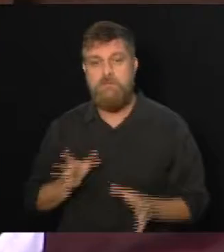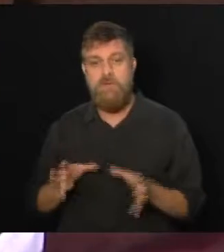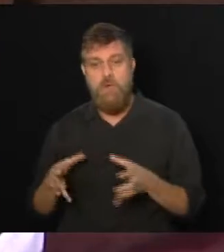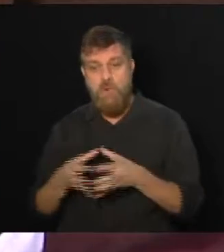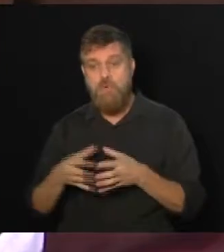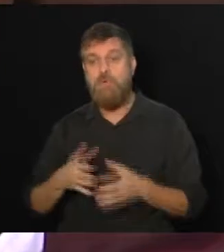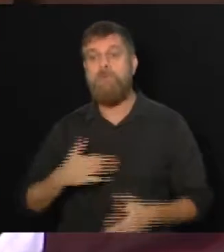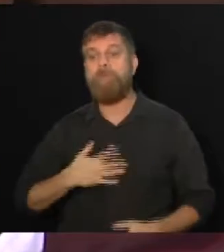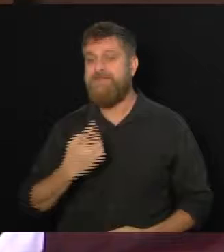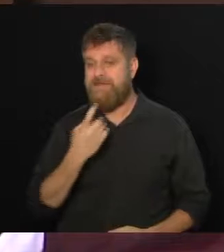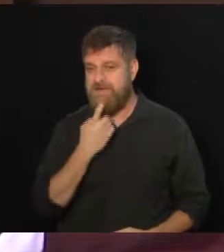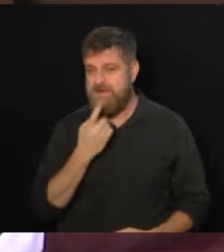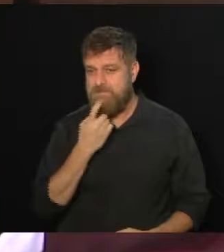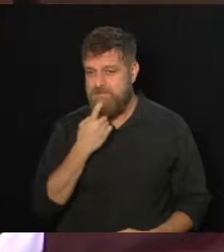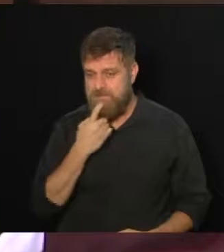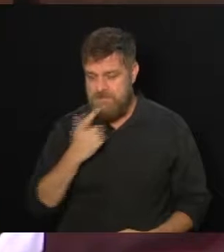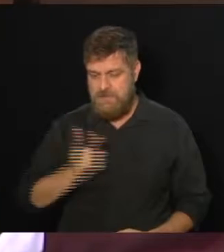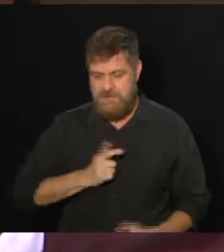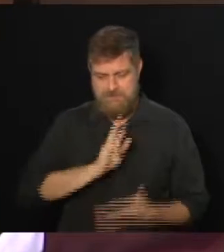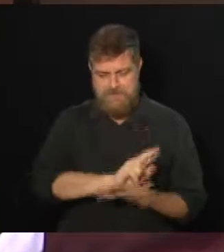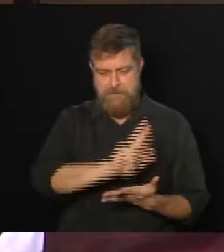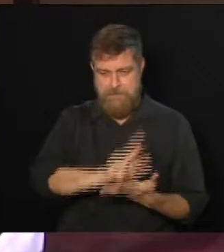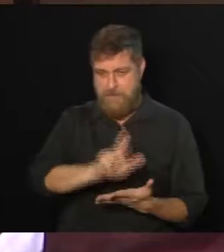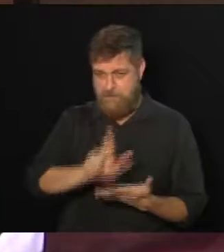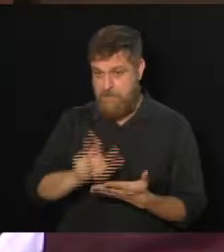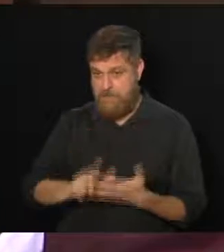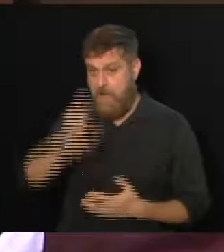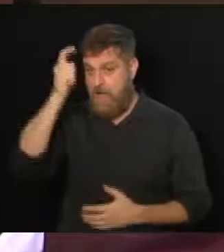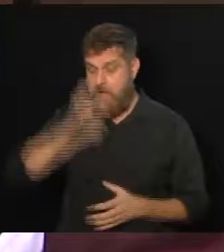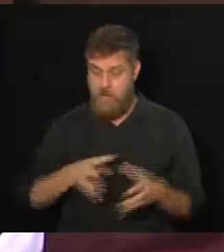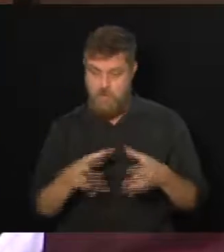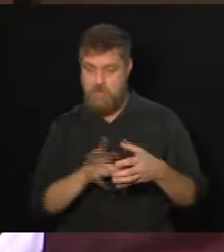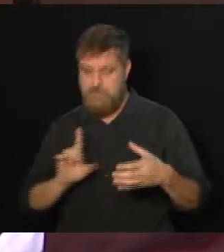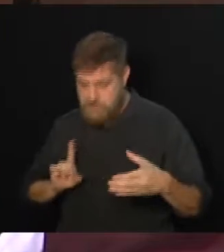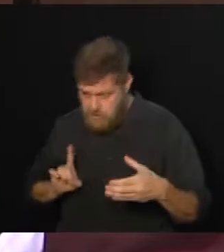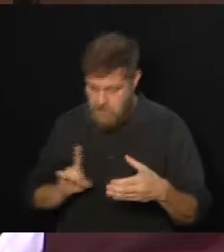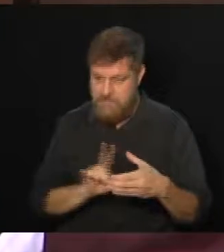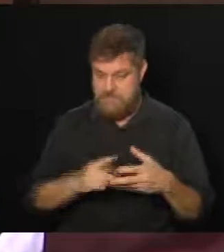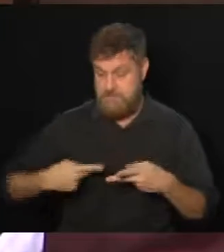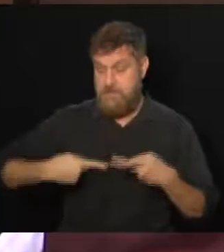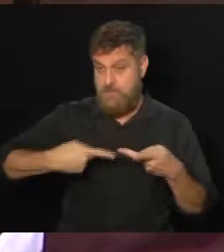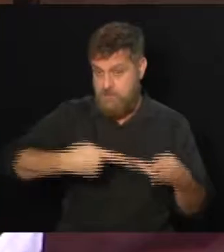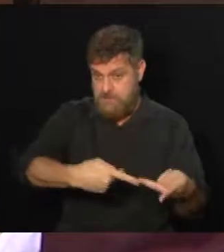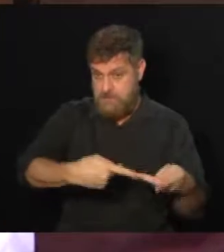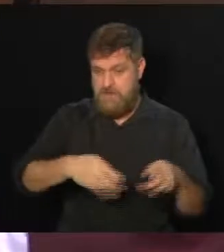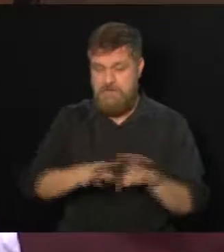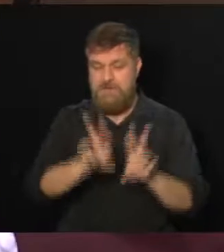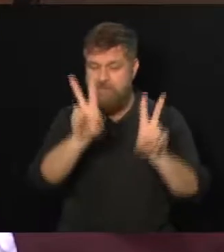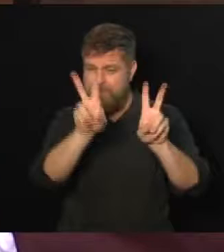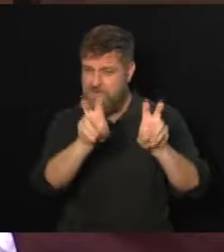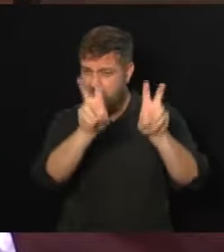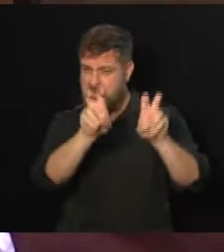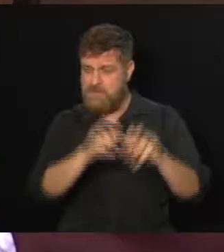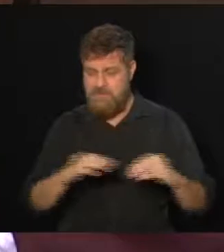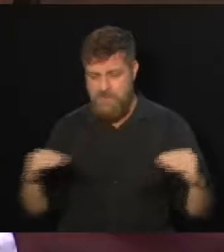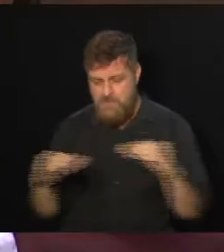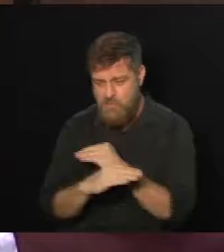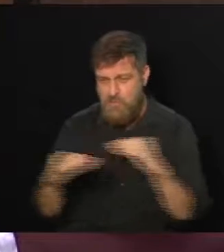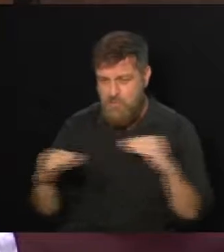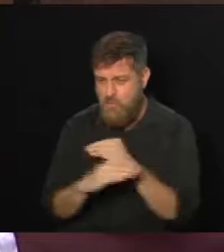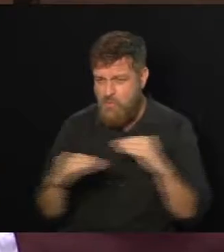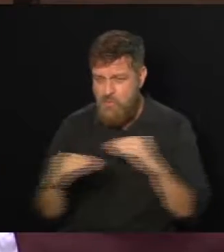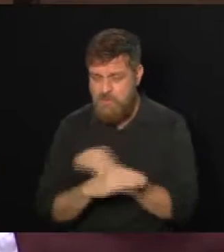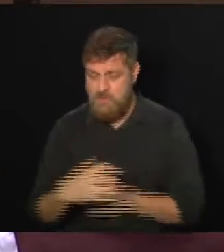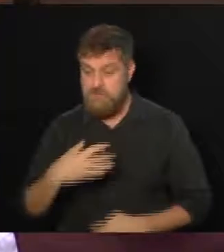Minha Campinas. Houve um hackathon que eu até participei como convidado, que tratava da mobilidade urbana de uma